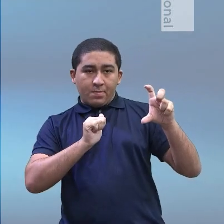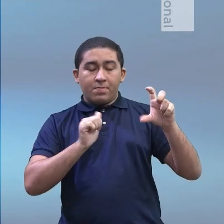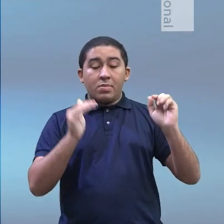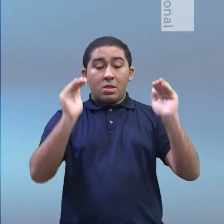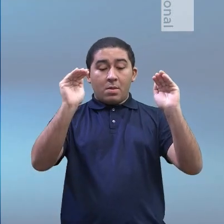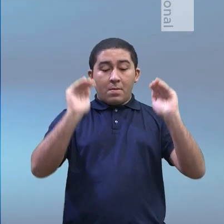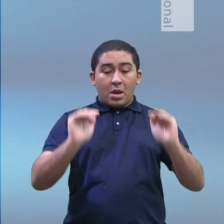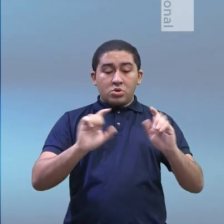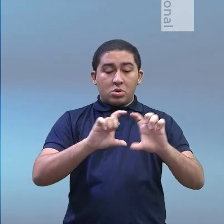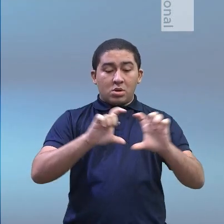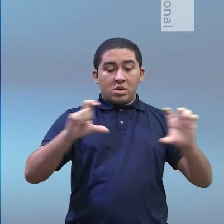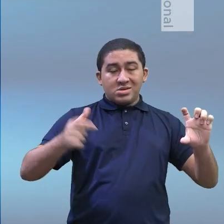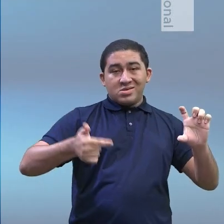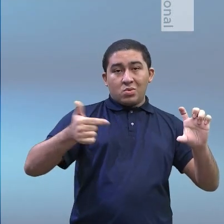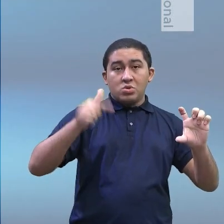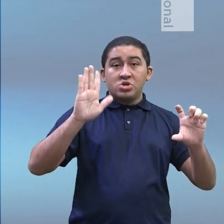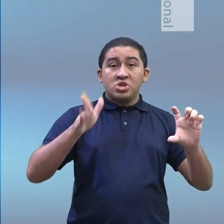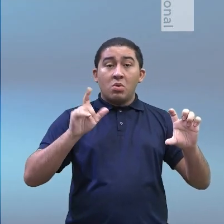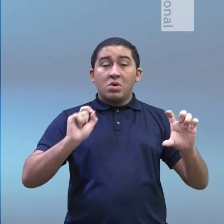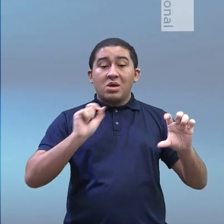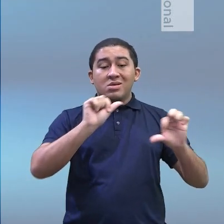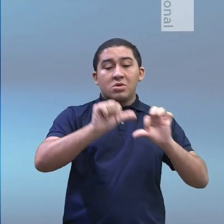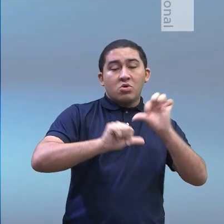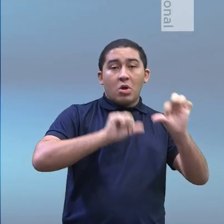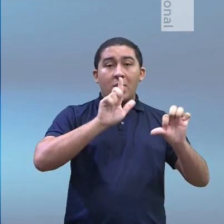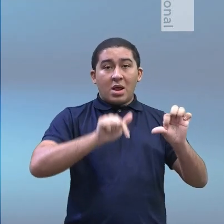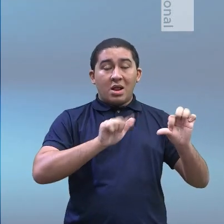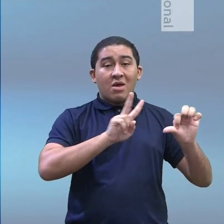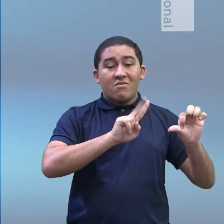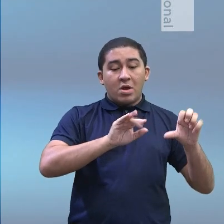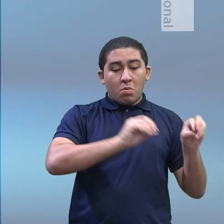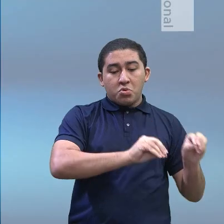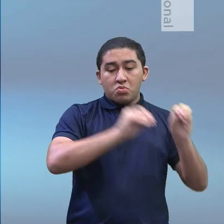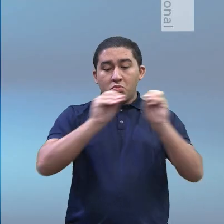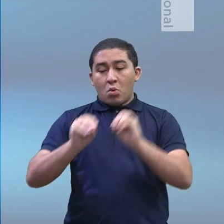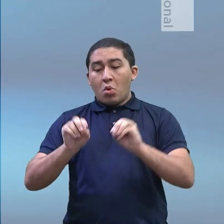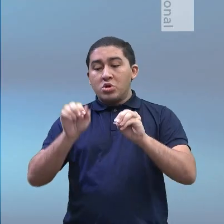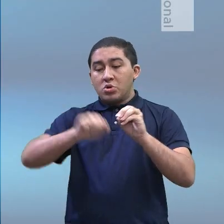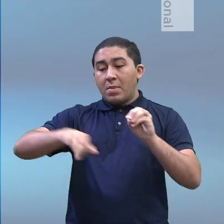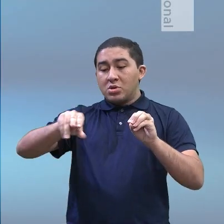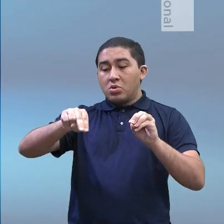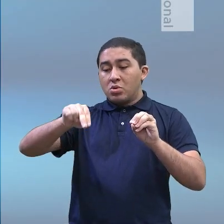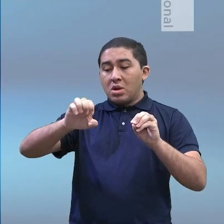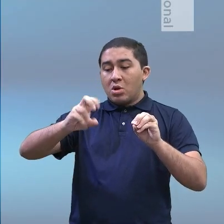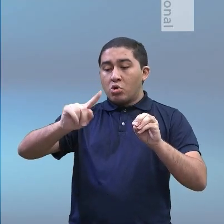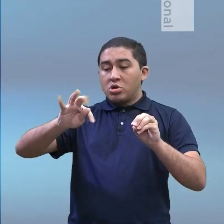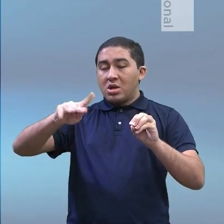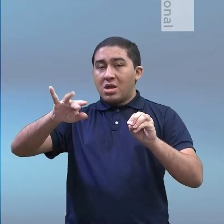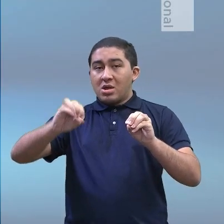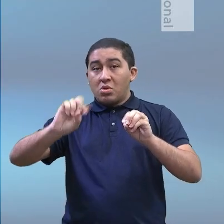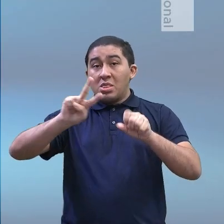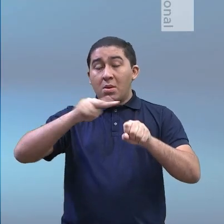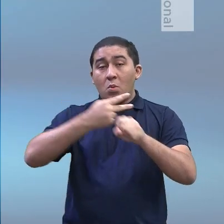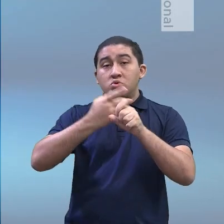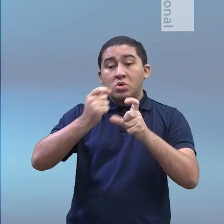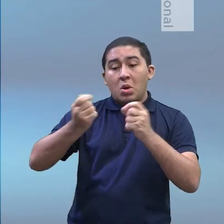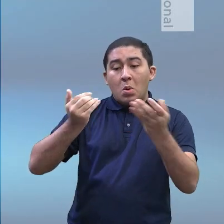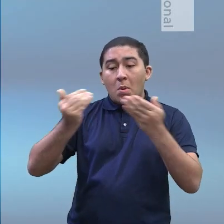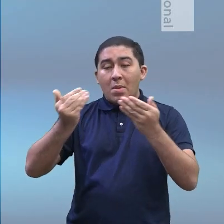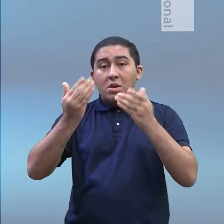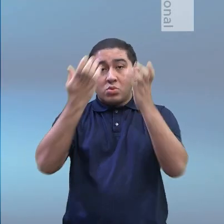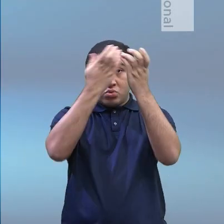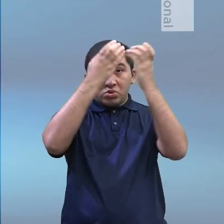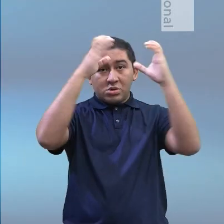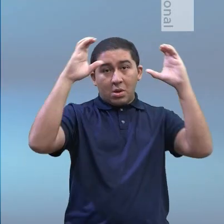segunda estrofe, transição para o necrotério e início do contraste com o céu, justamente quando ela é levada, né, para o